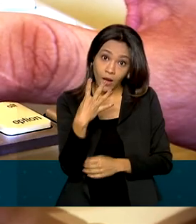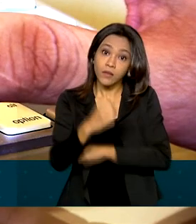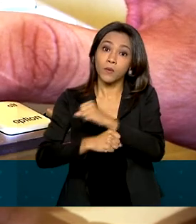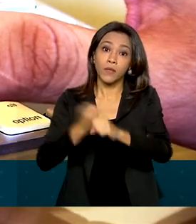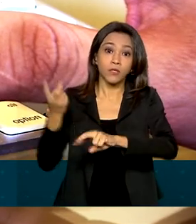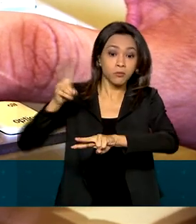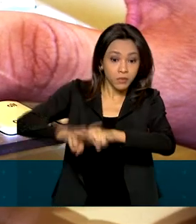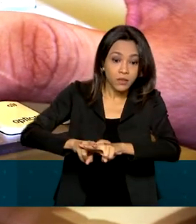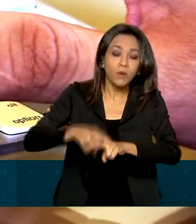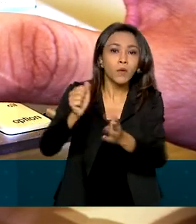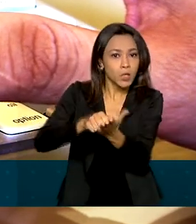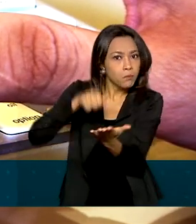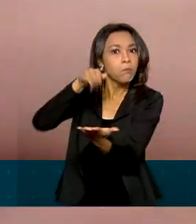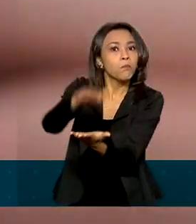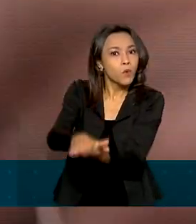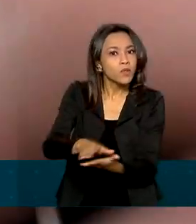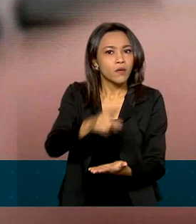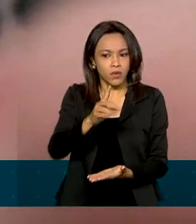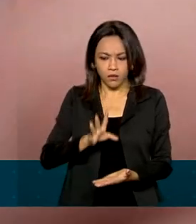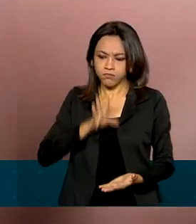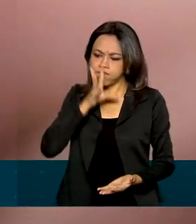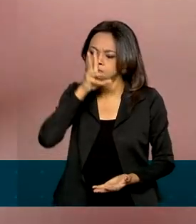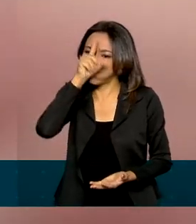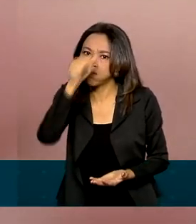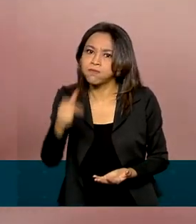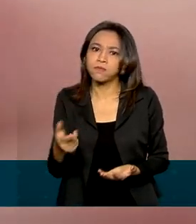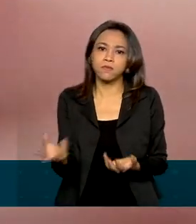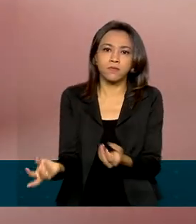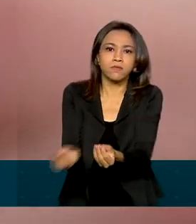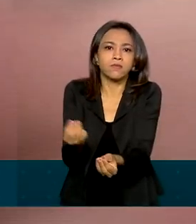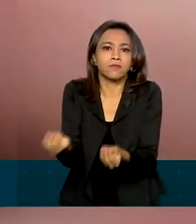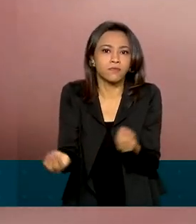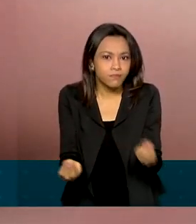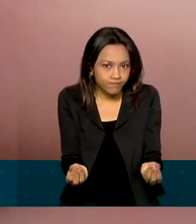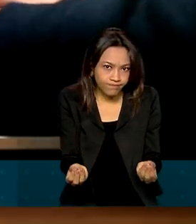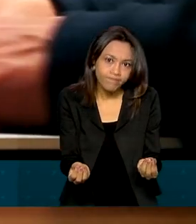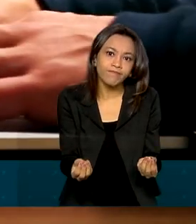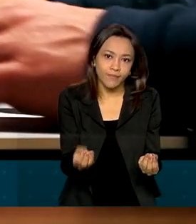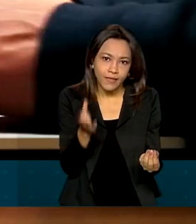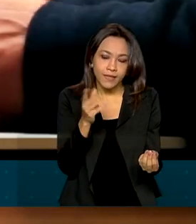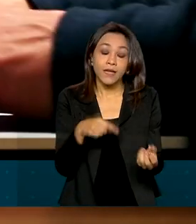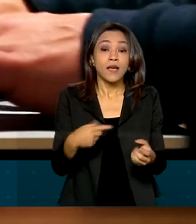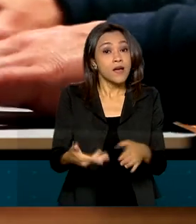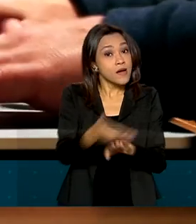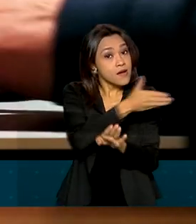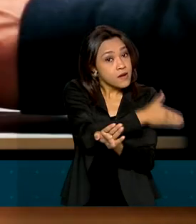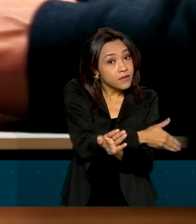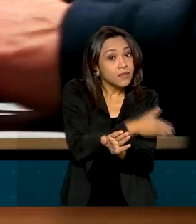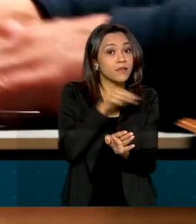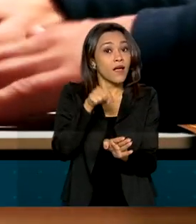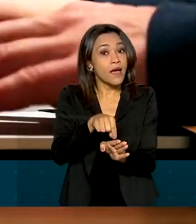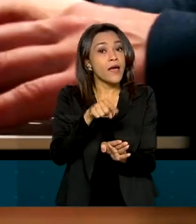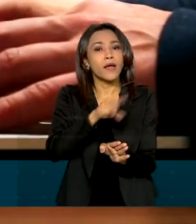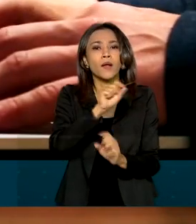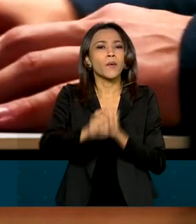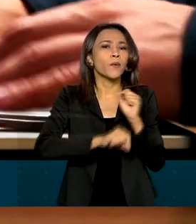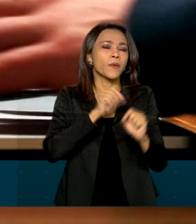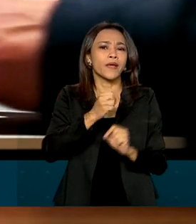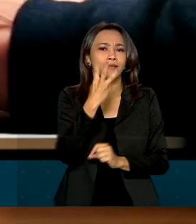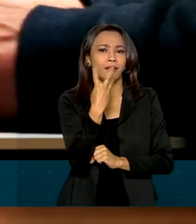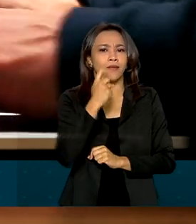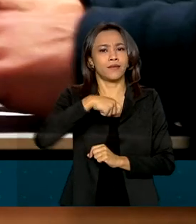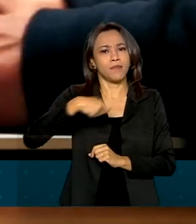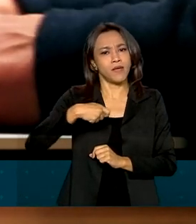multa a pena aumenta-se a invasão causar prejuízo econômico antes esse tipo de crime era punido com